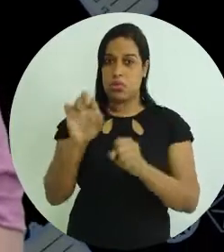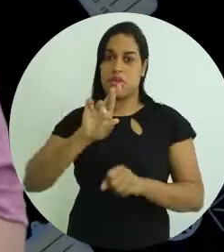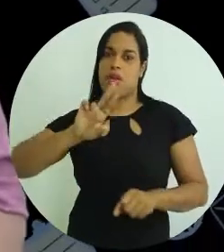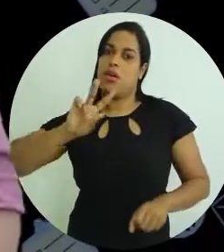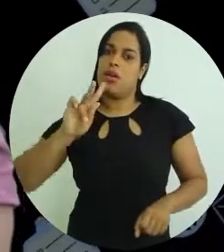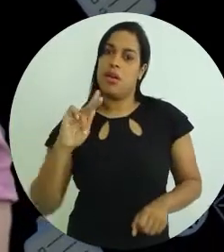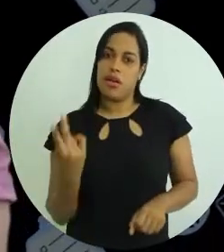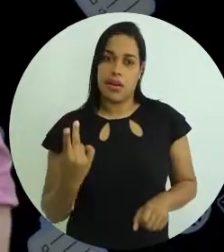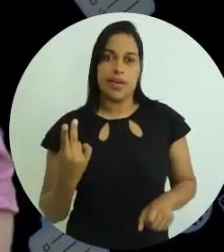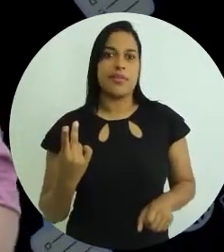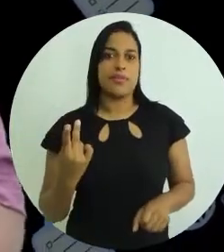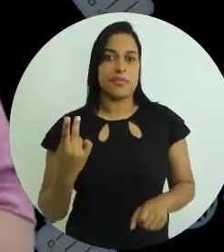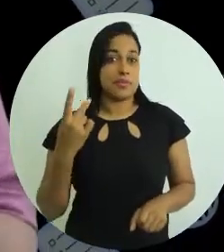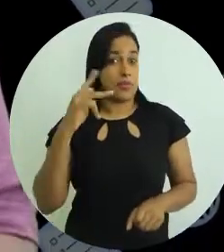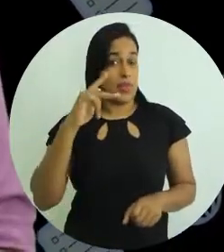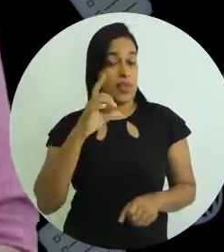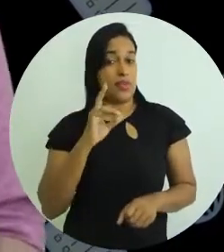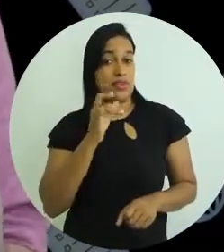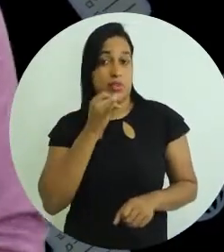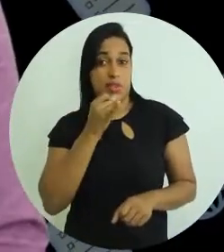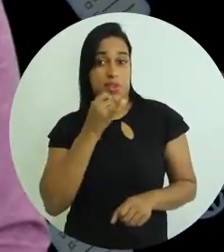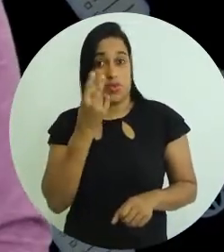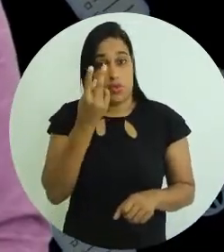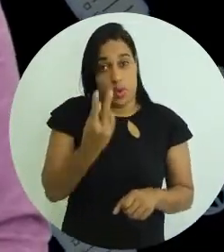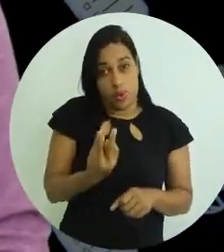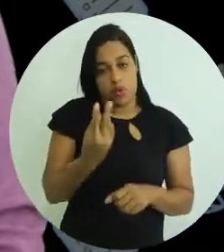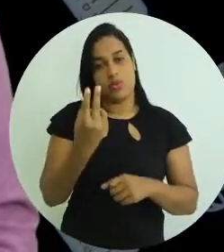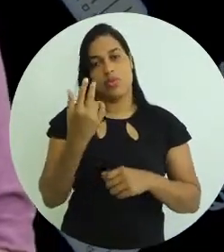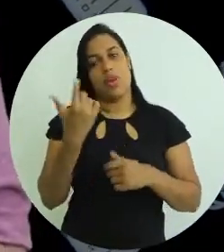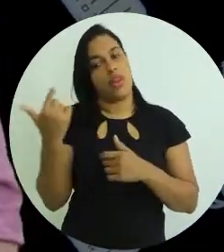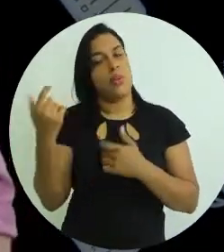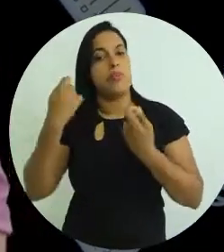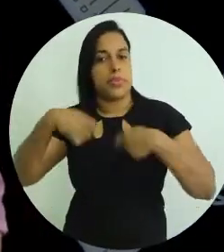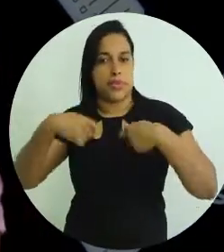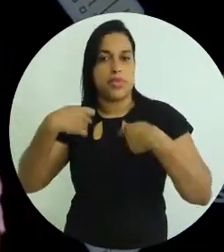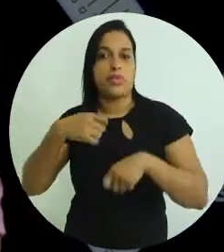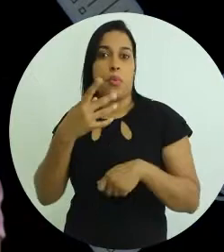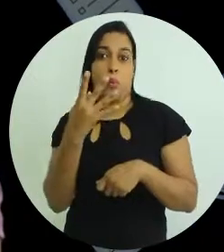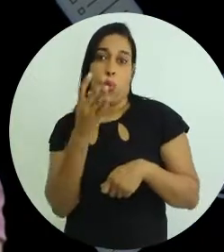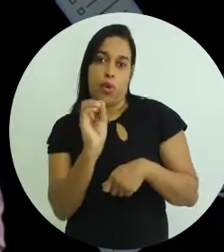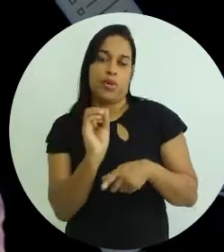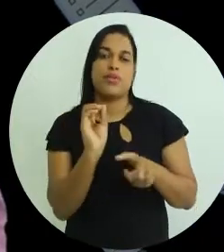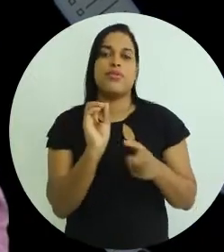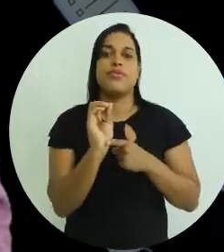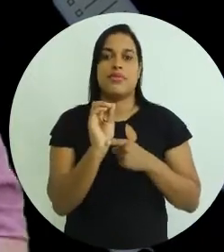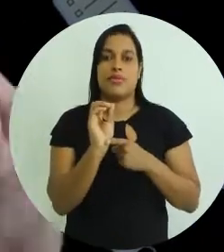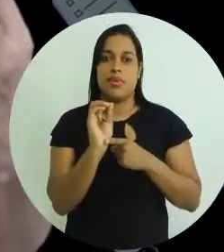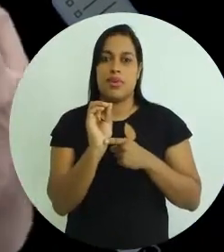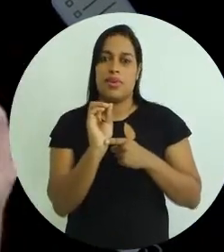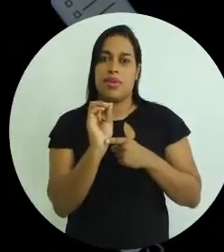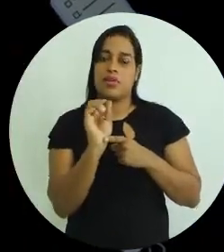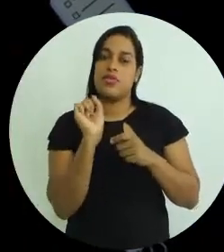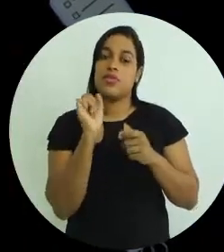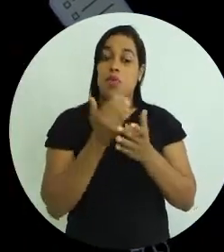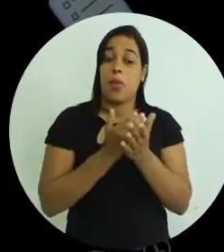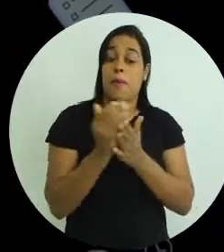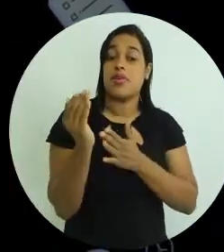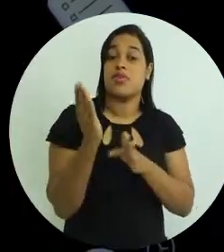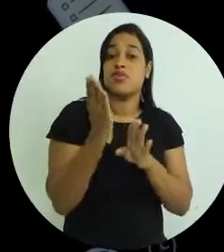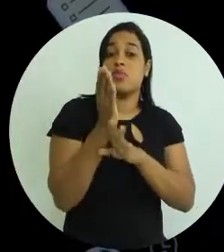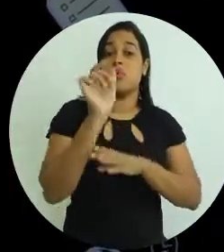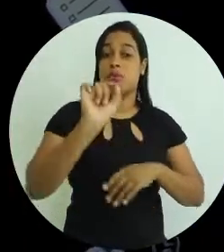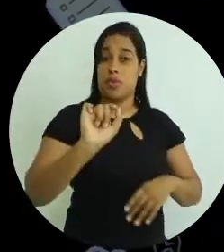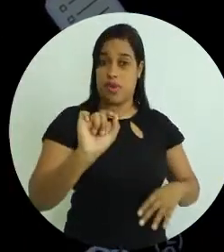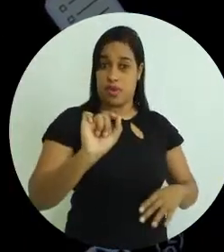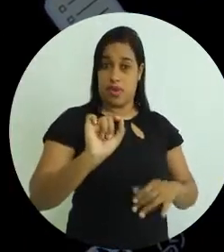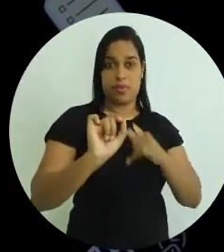humanos. Você, com apenas 2 empregados, talvez não precise, mas ela com 40 precisa. Opa, então o que a gente começa a descobrir?